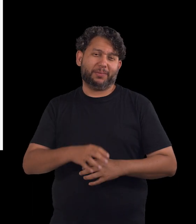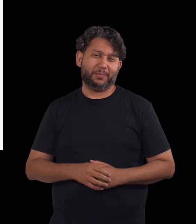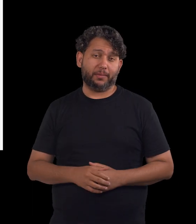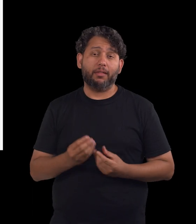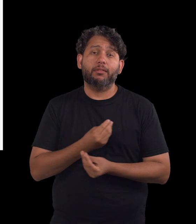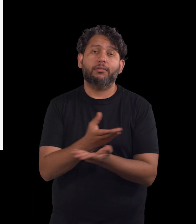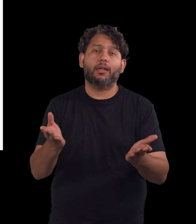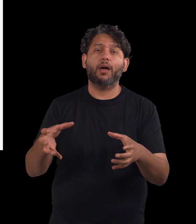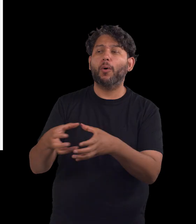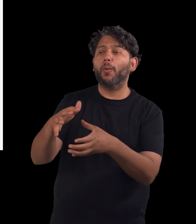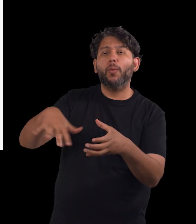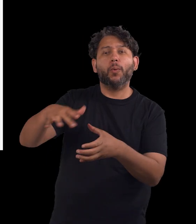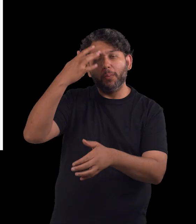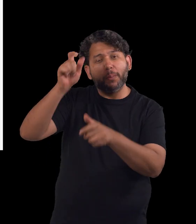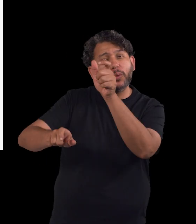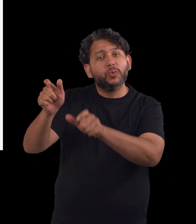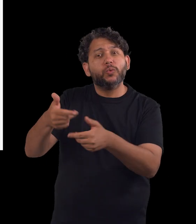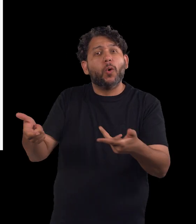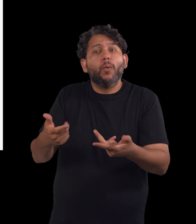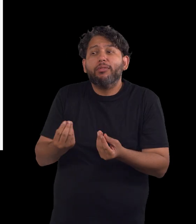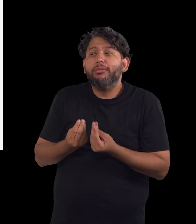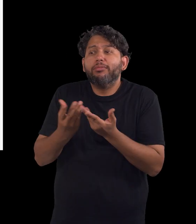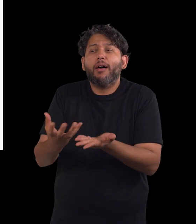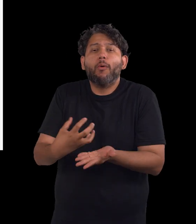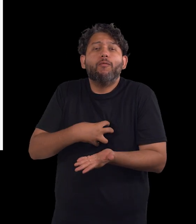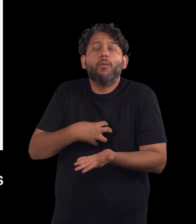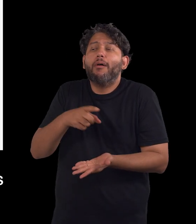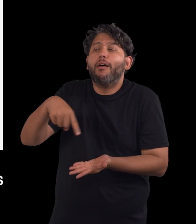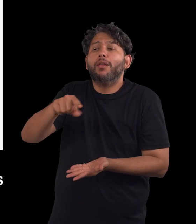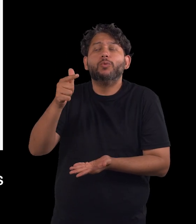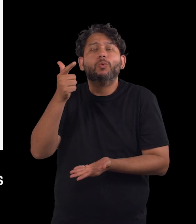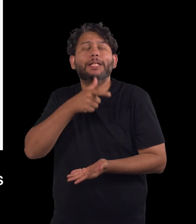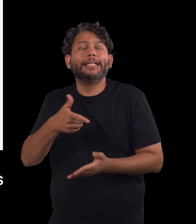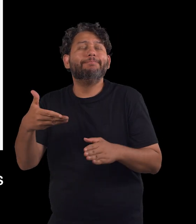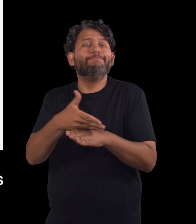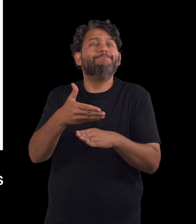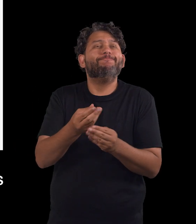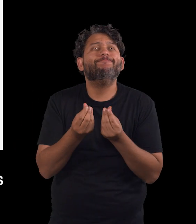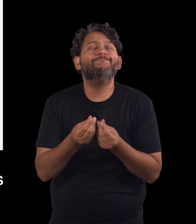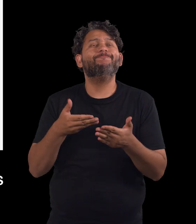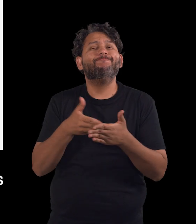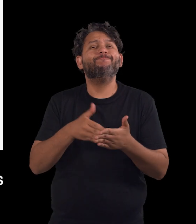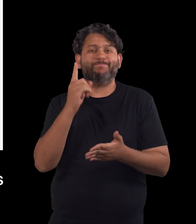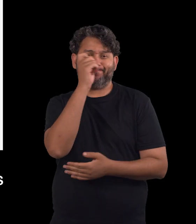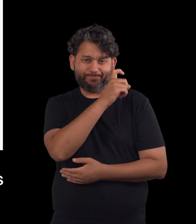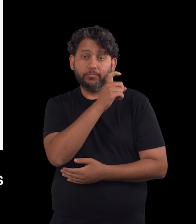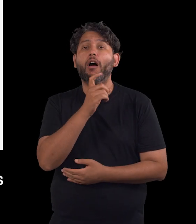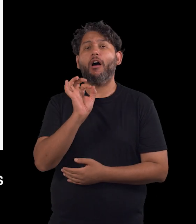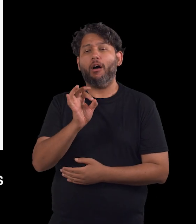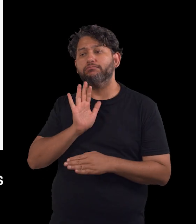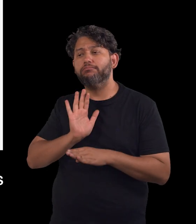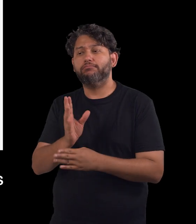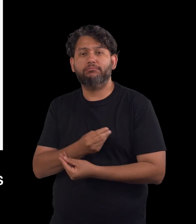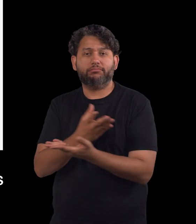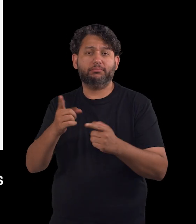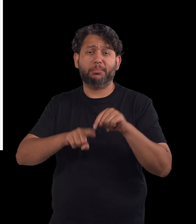Buscamos beneficiar comunidades e pessoas que, de alguma forma, possuem acesso escasso a conteúdos e materiais